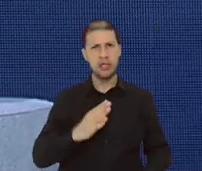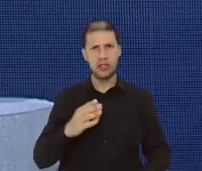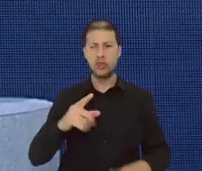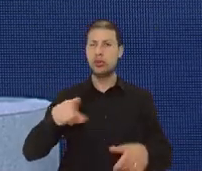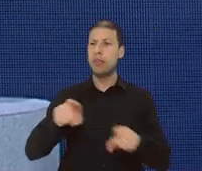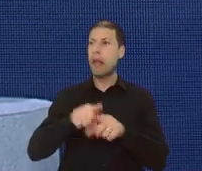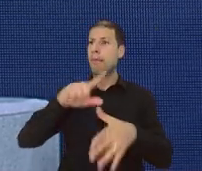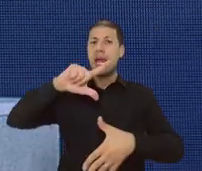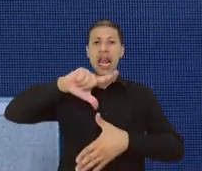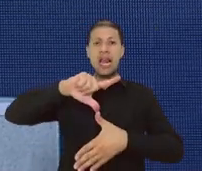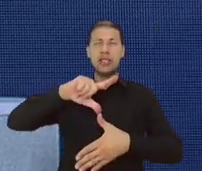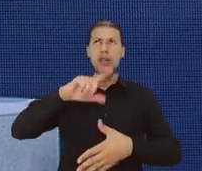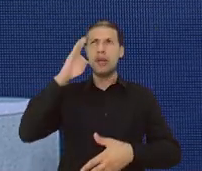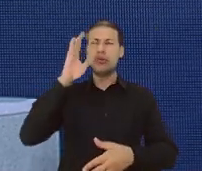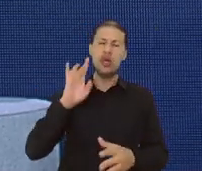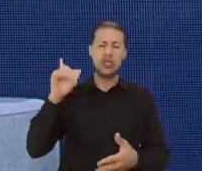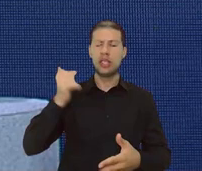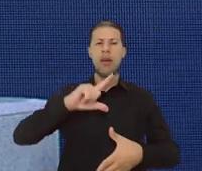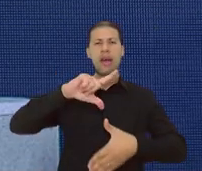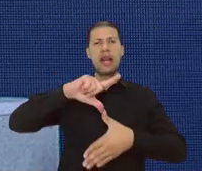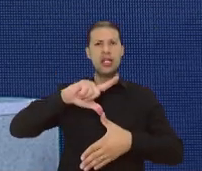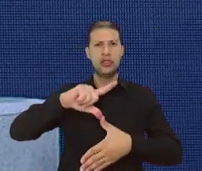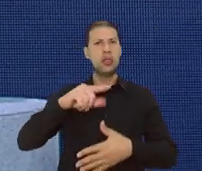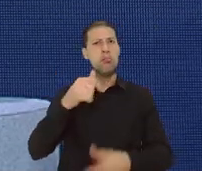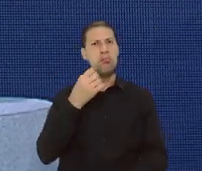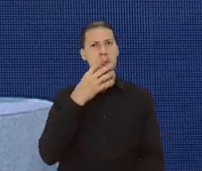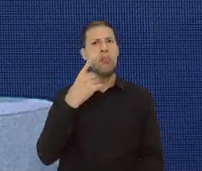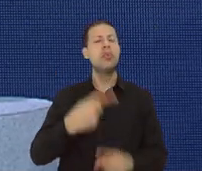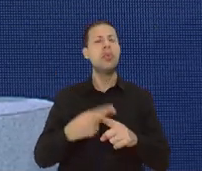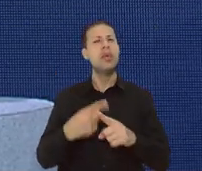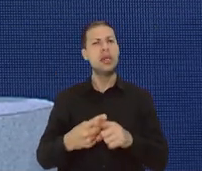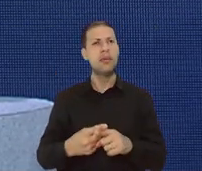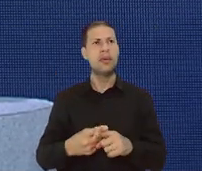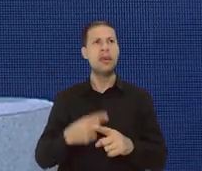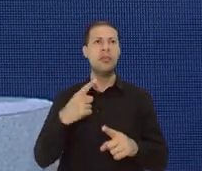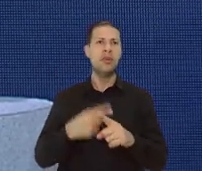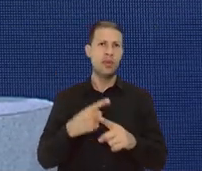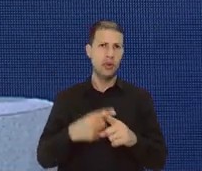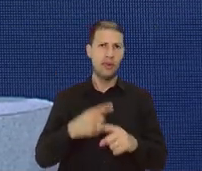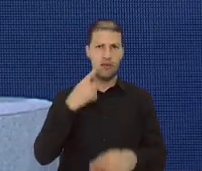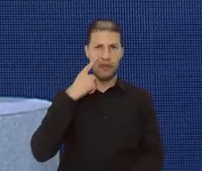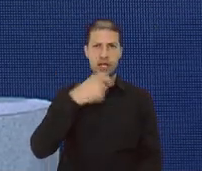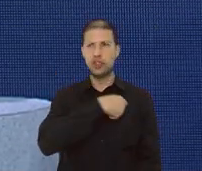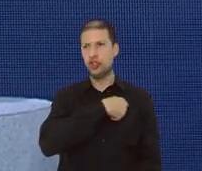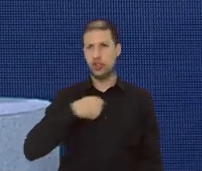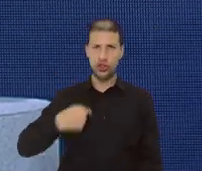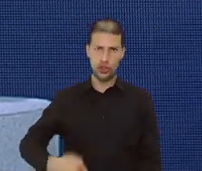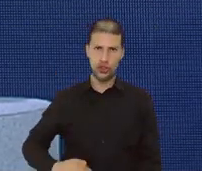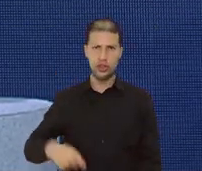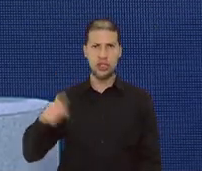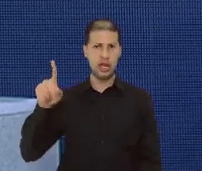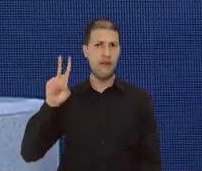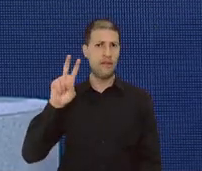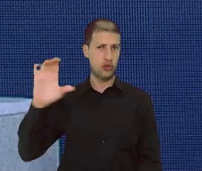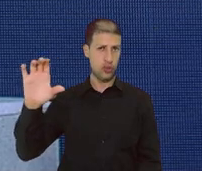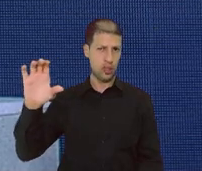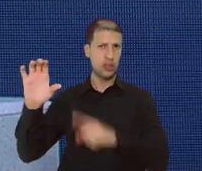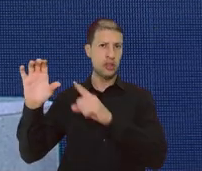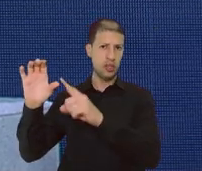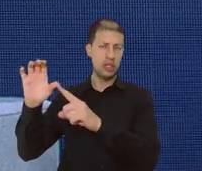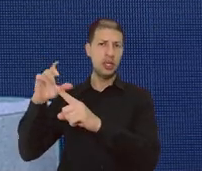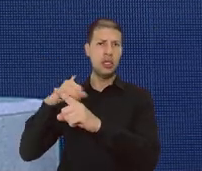né Acho que não a América Latina é tão interessante porque a gente olha China o mercado de ventre quer tem as suas